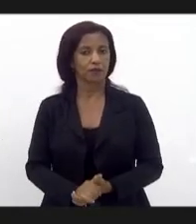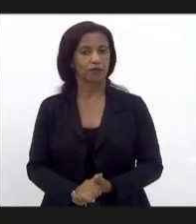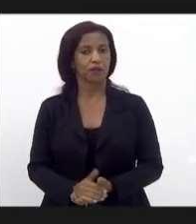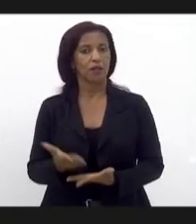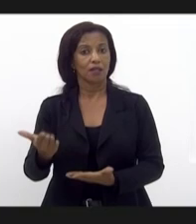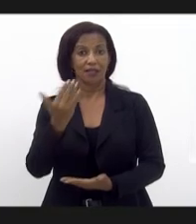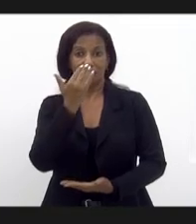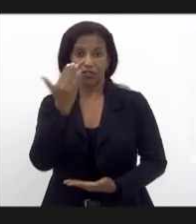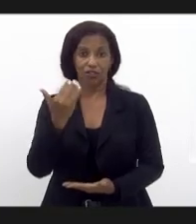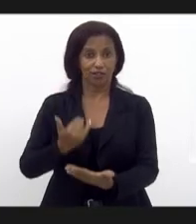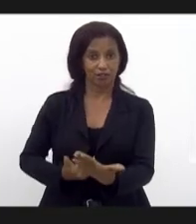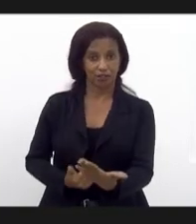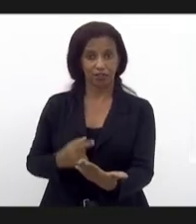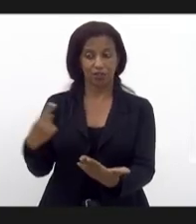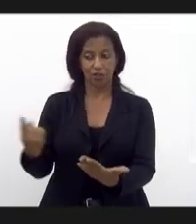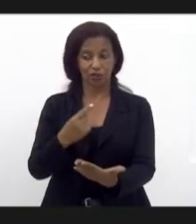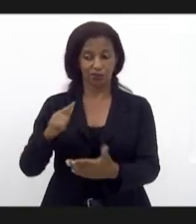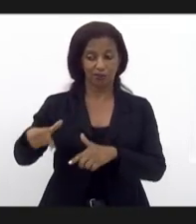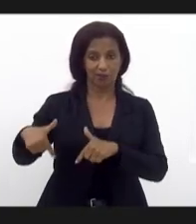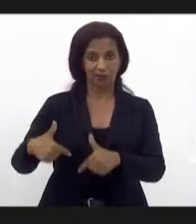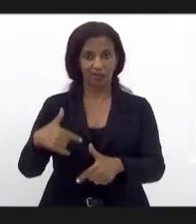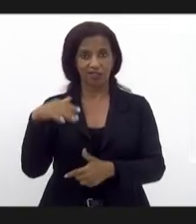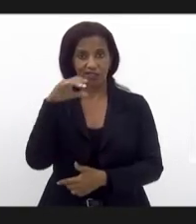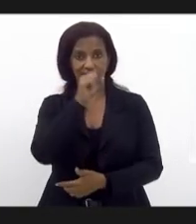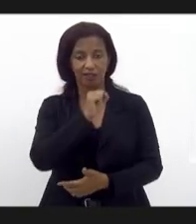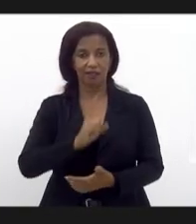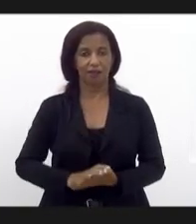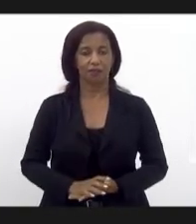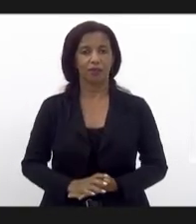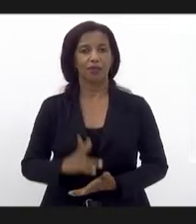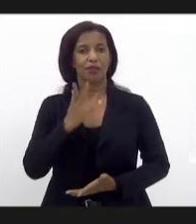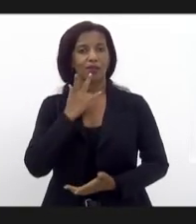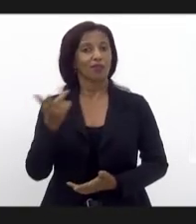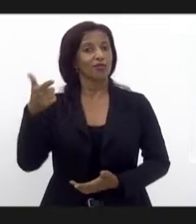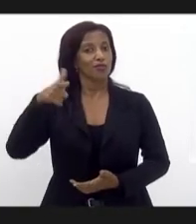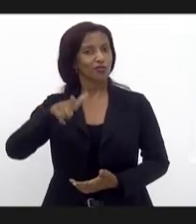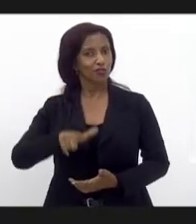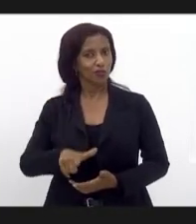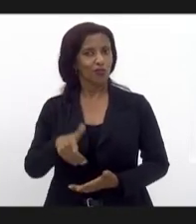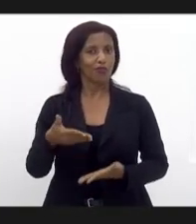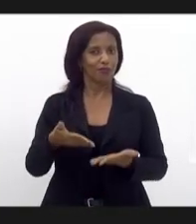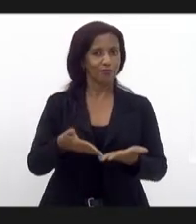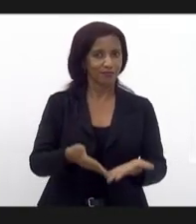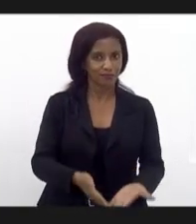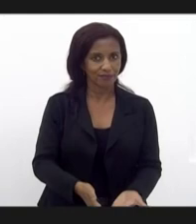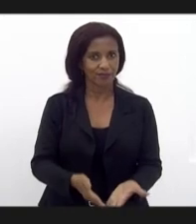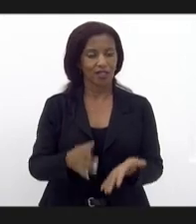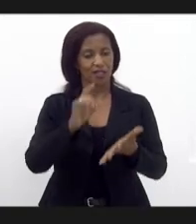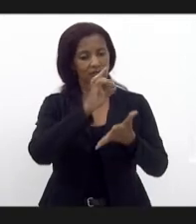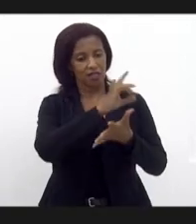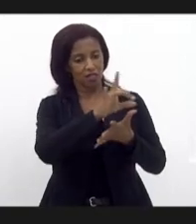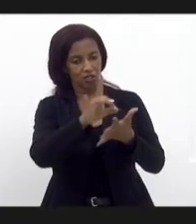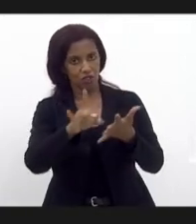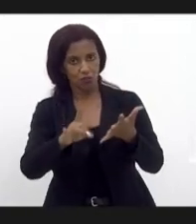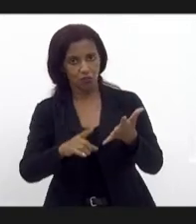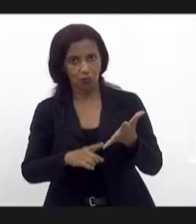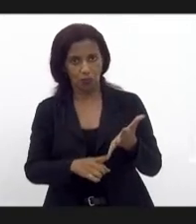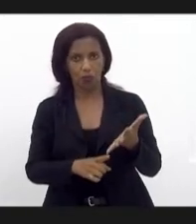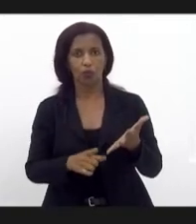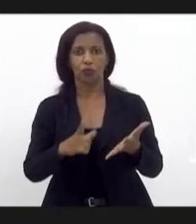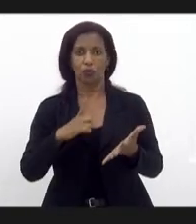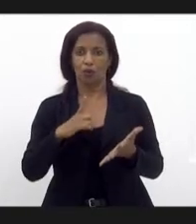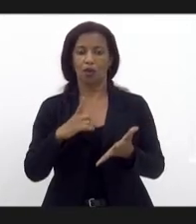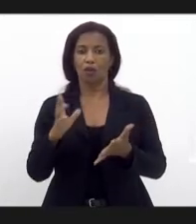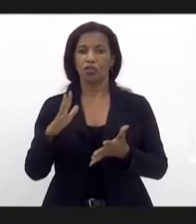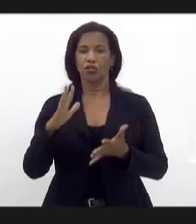está diante de nós, e nós precisamos agir rápido. Então, eu quero mais uma vez aqui, colocando esses pontos que nós apresentamos, eu acho que tem uma